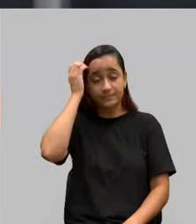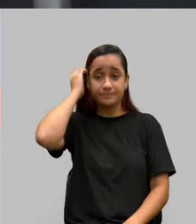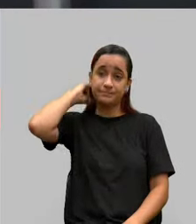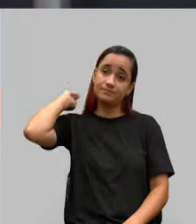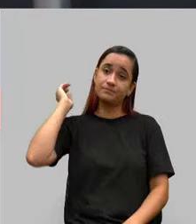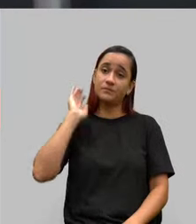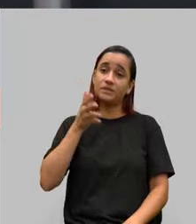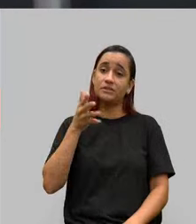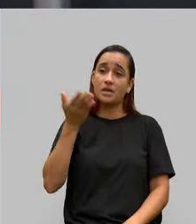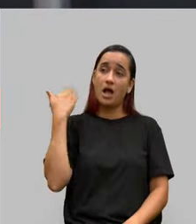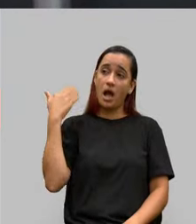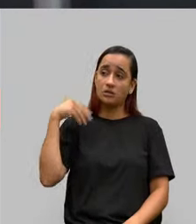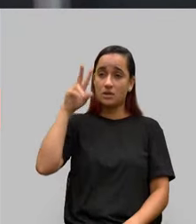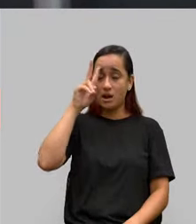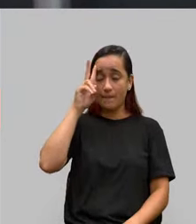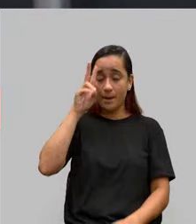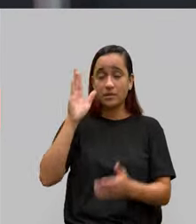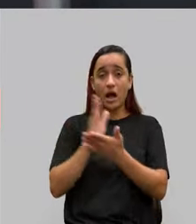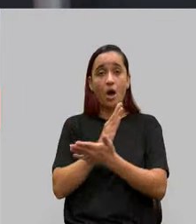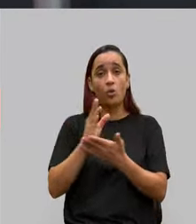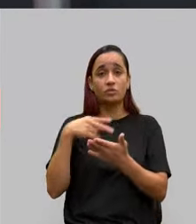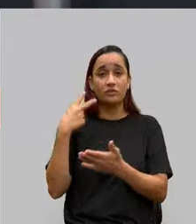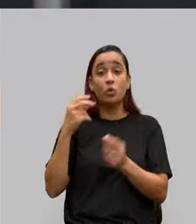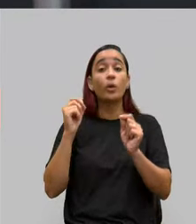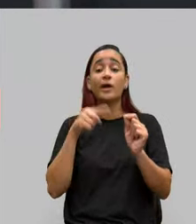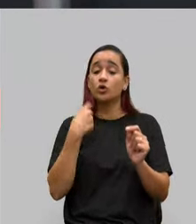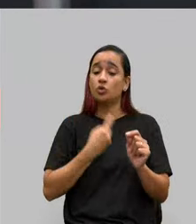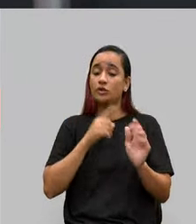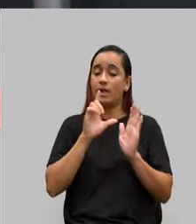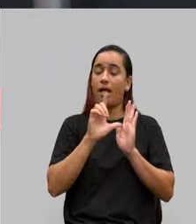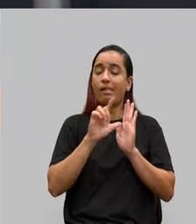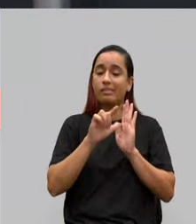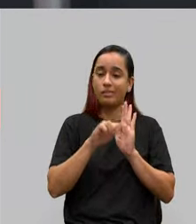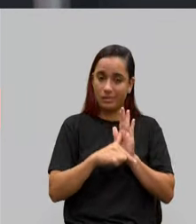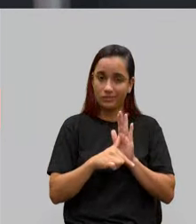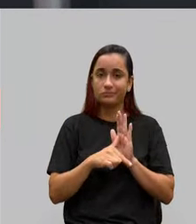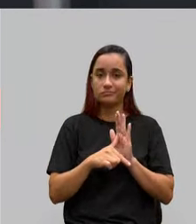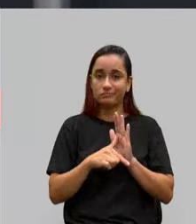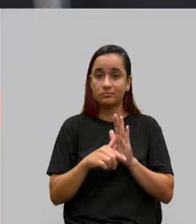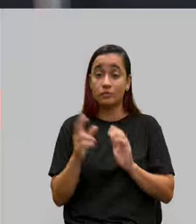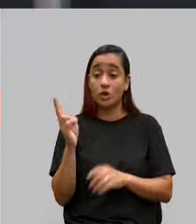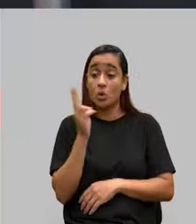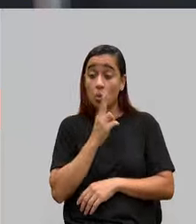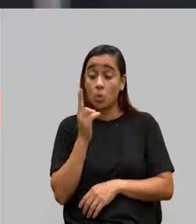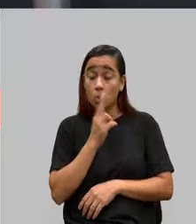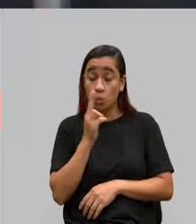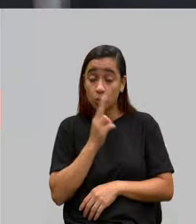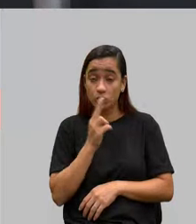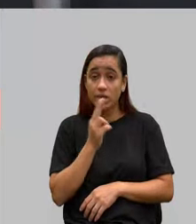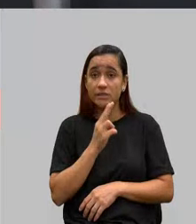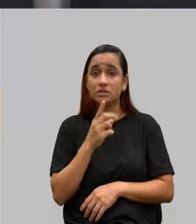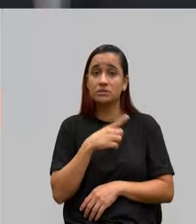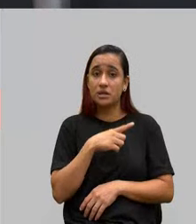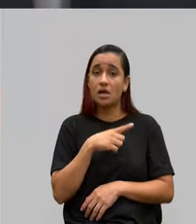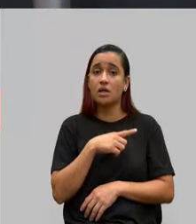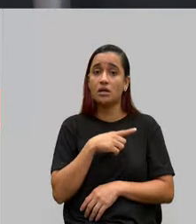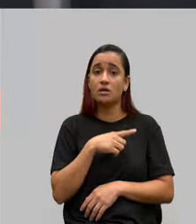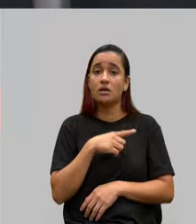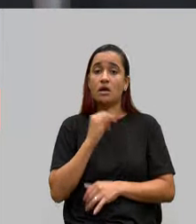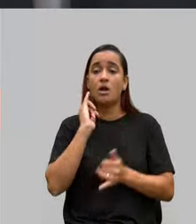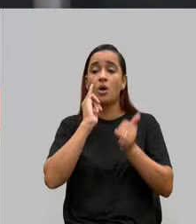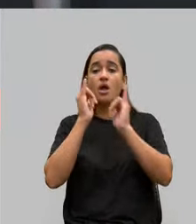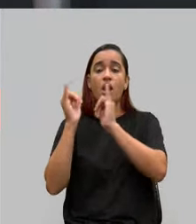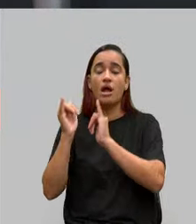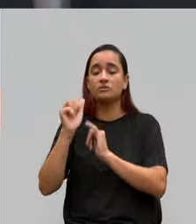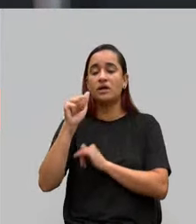dos oradores que estamos em atraso as urgências Os relatos anedóticos